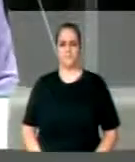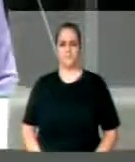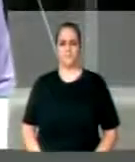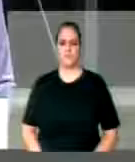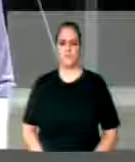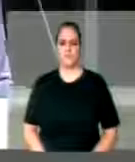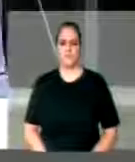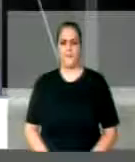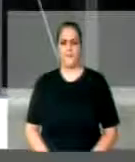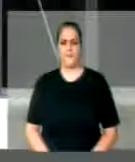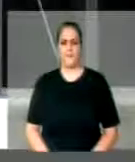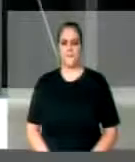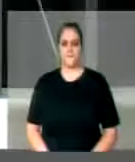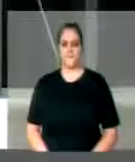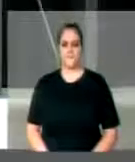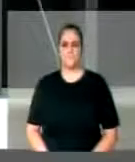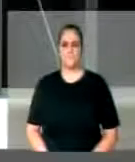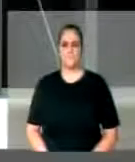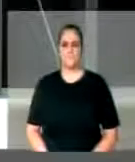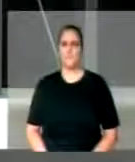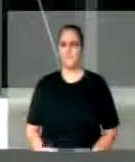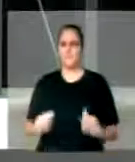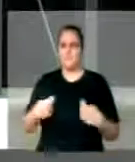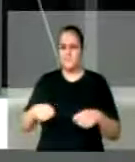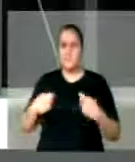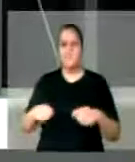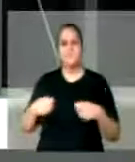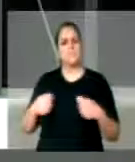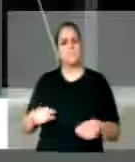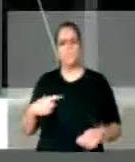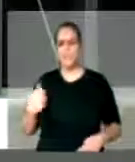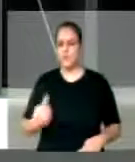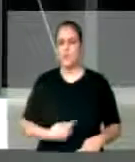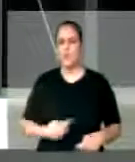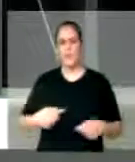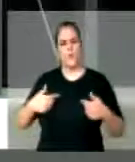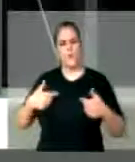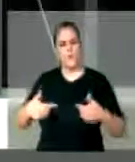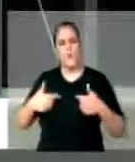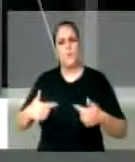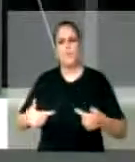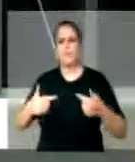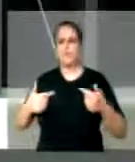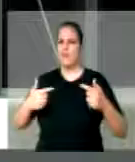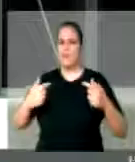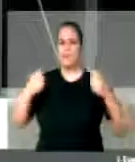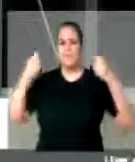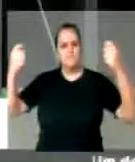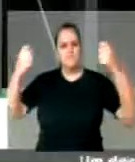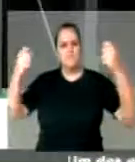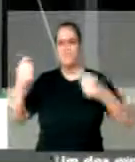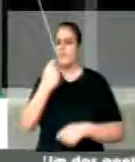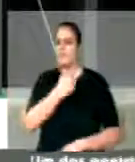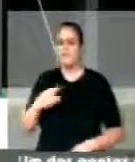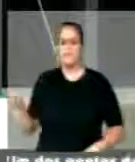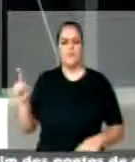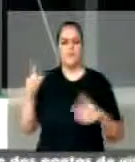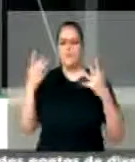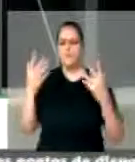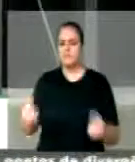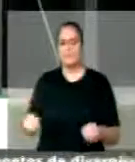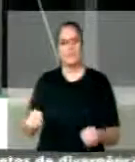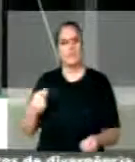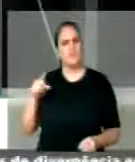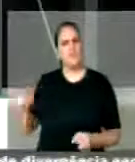temos que dizer em alto e bom som, não dá para ter uma reforma com